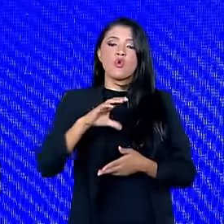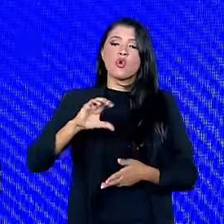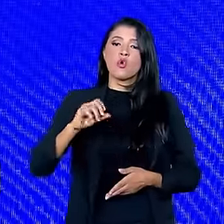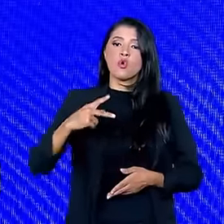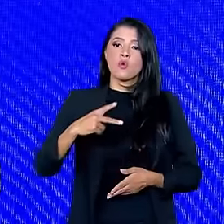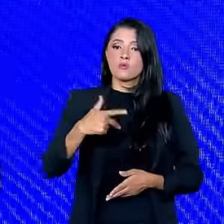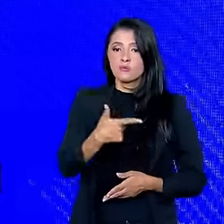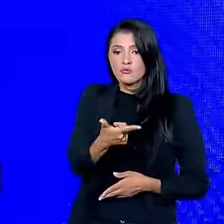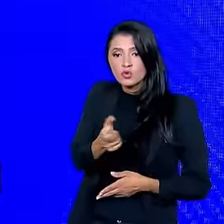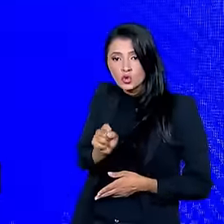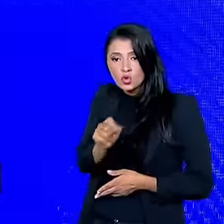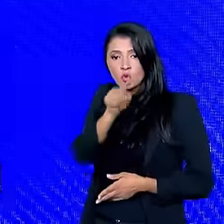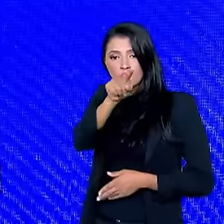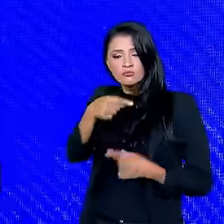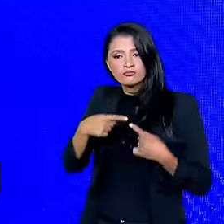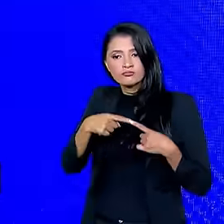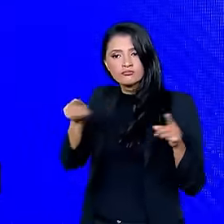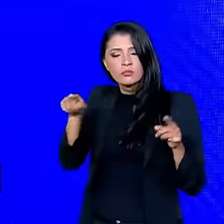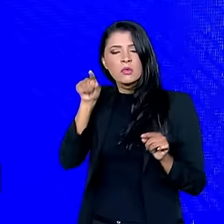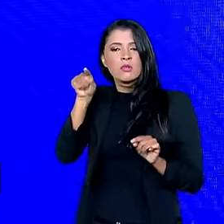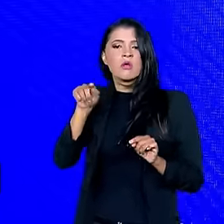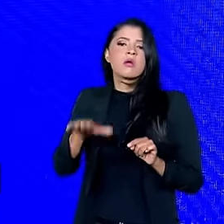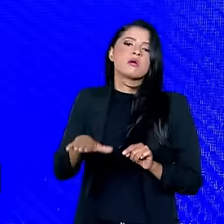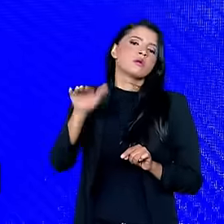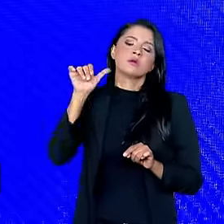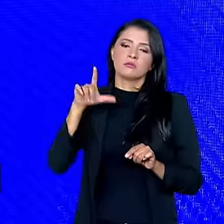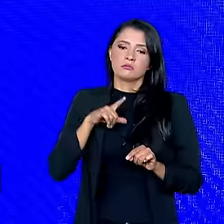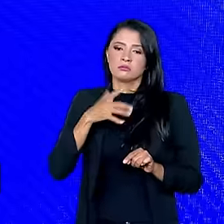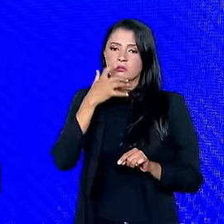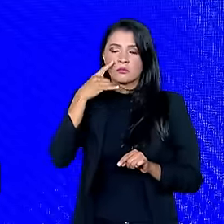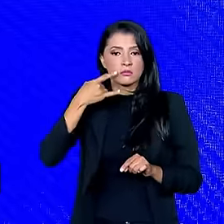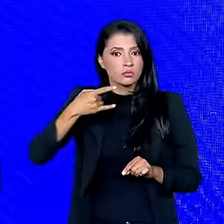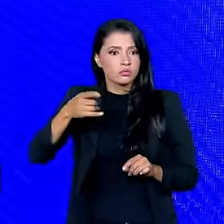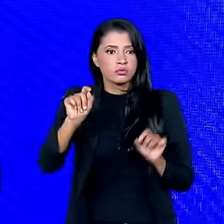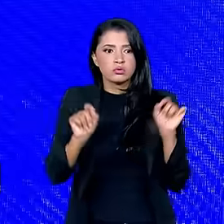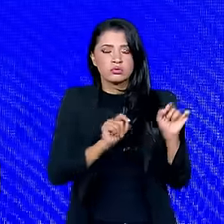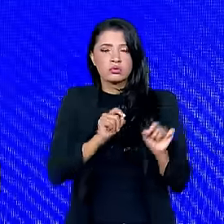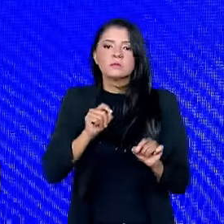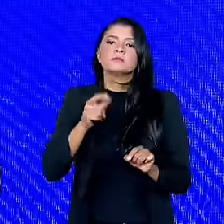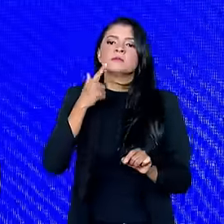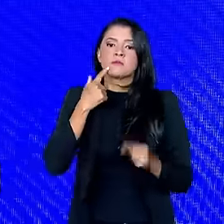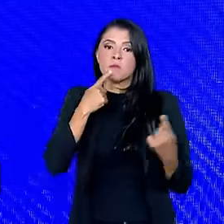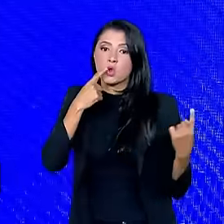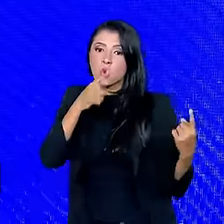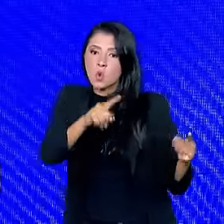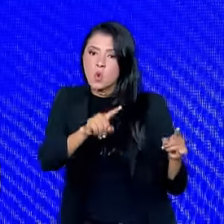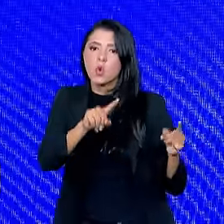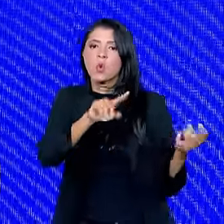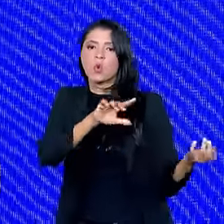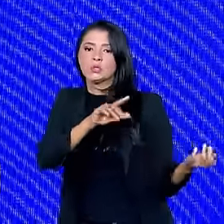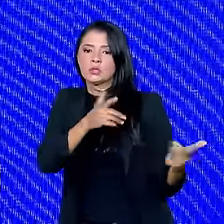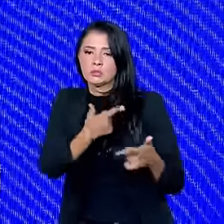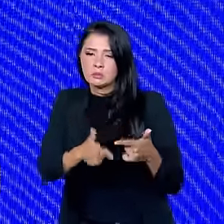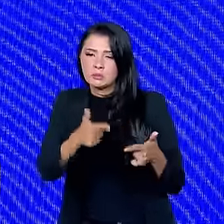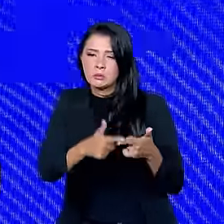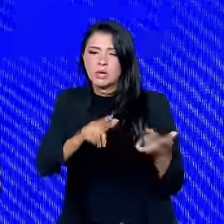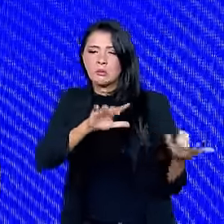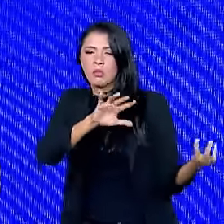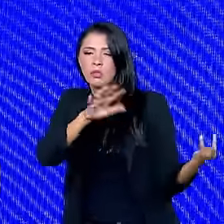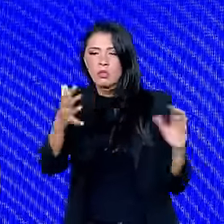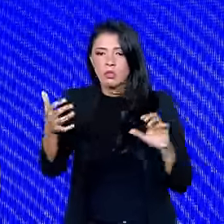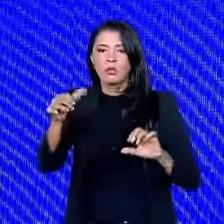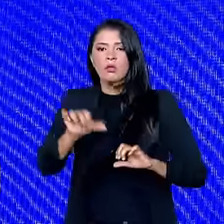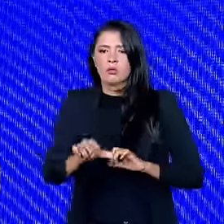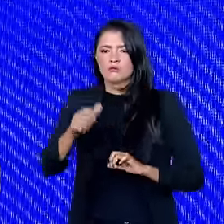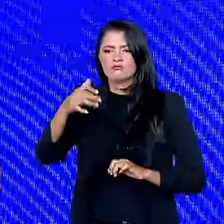COP28, onde lançarei um chamado à ação e à ambição no enfrentamento à crise climática. Estou certo de